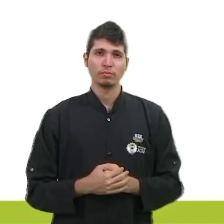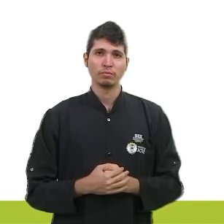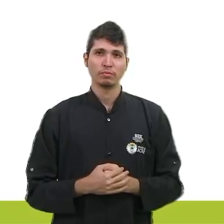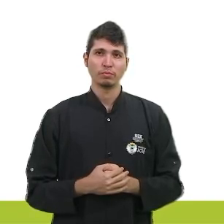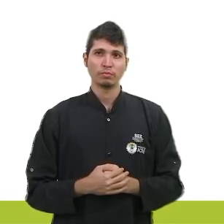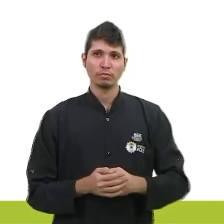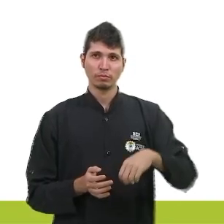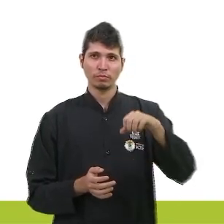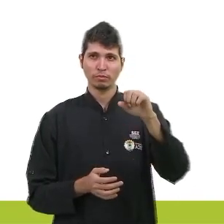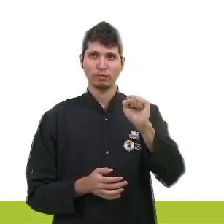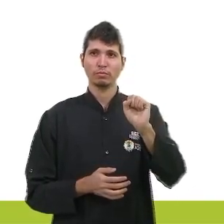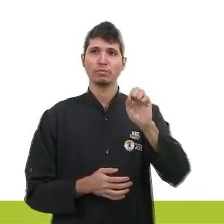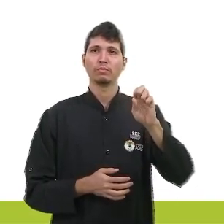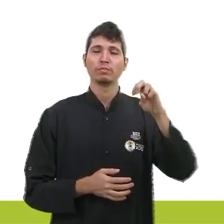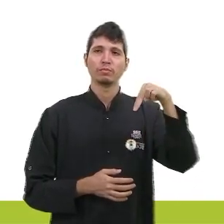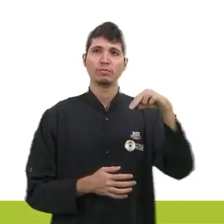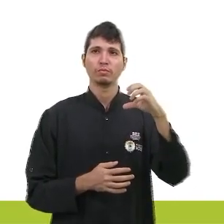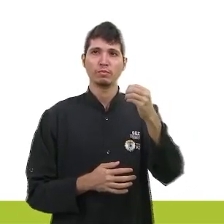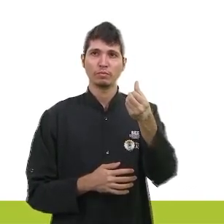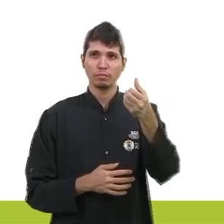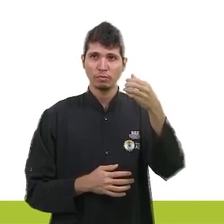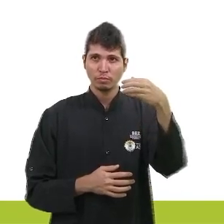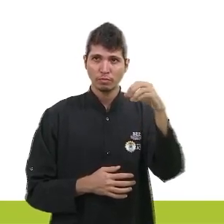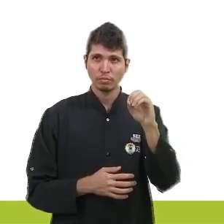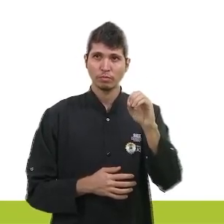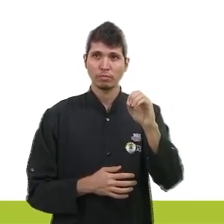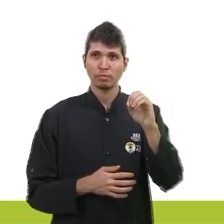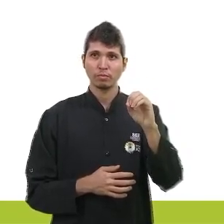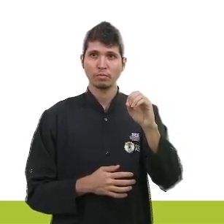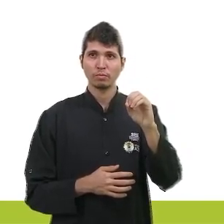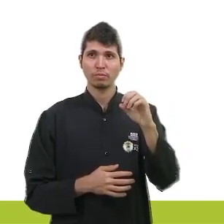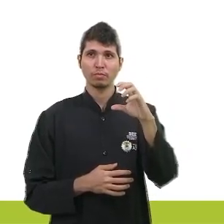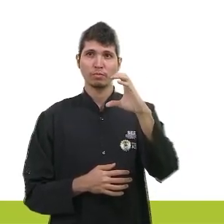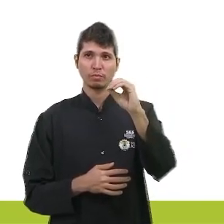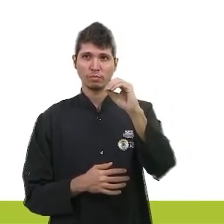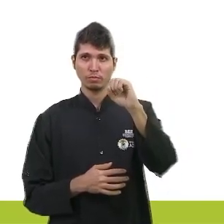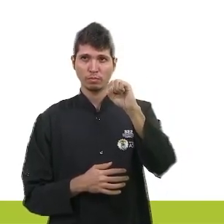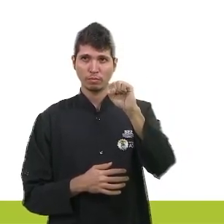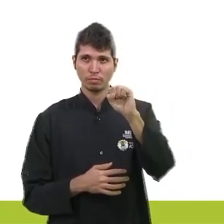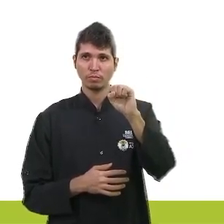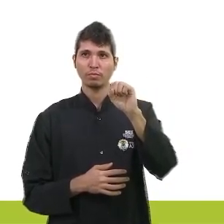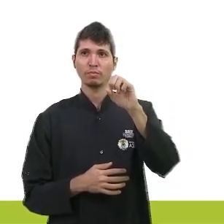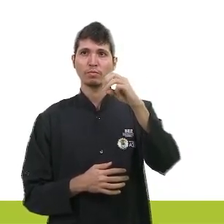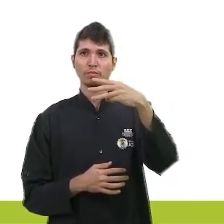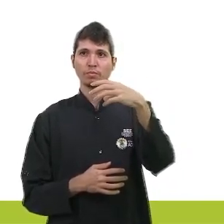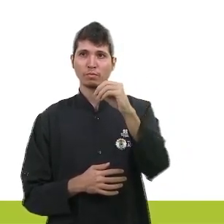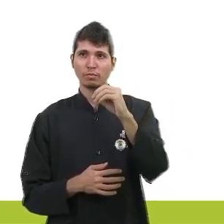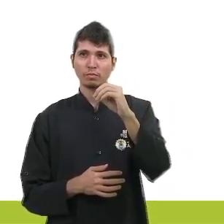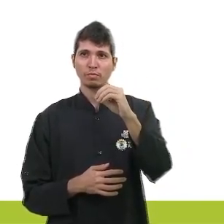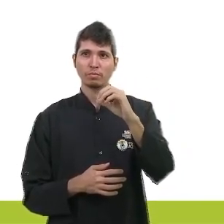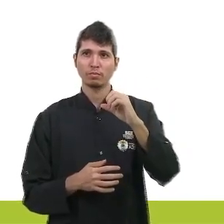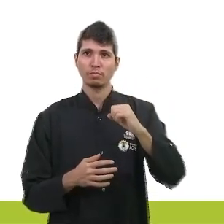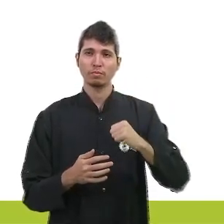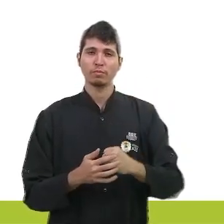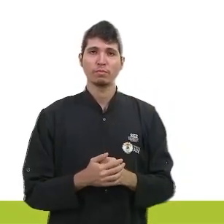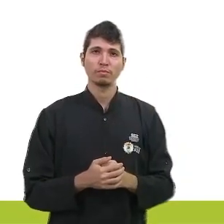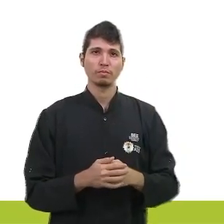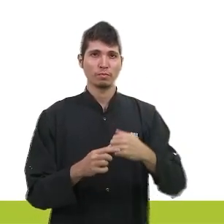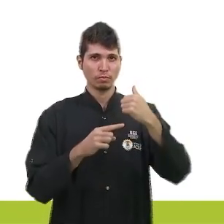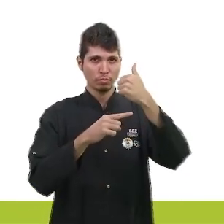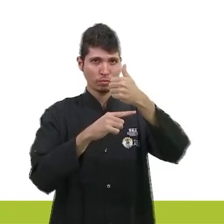que seno de 60 graus e cosseno de 30 graus é igual a raiz de 3 sobre 2. Desculpa, meio